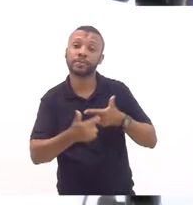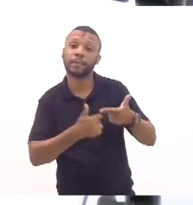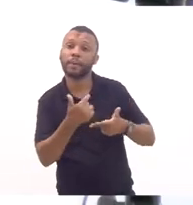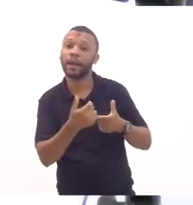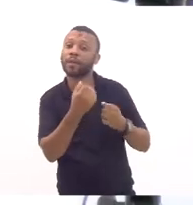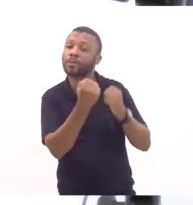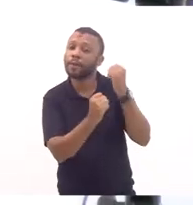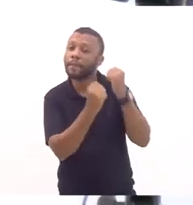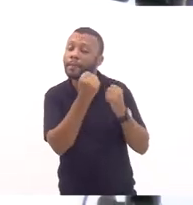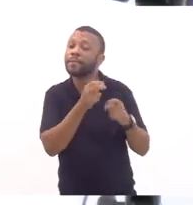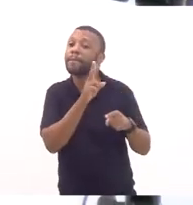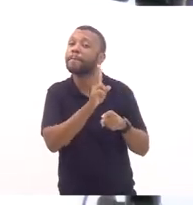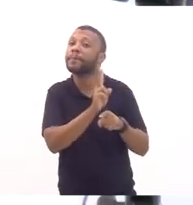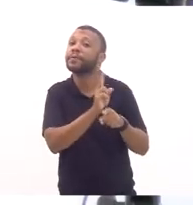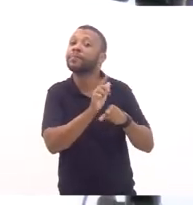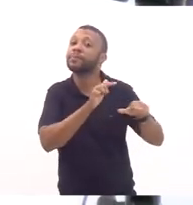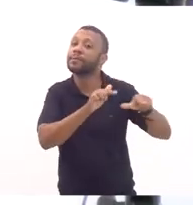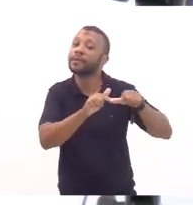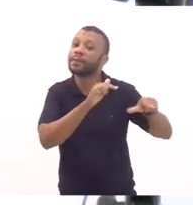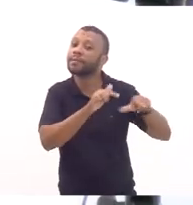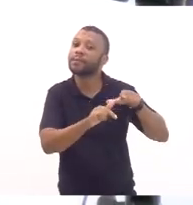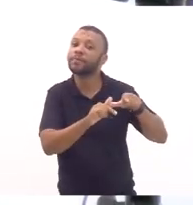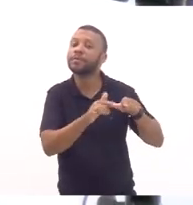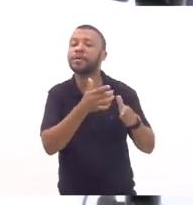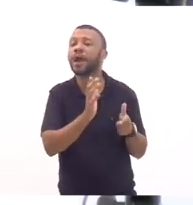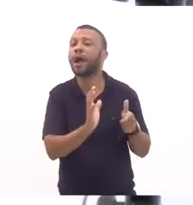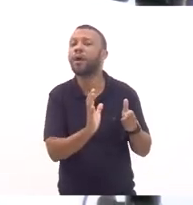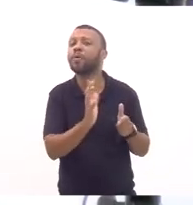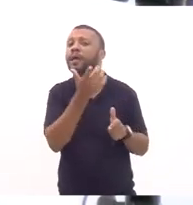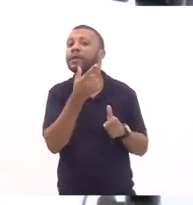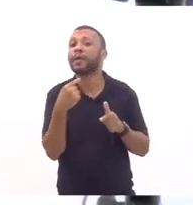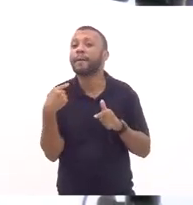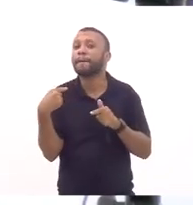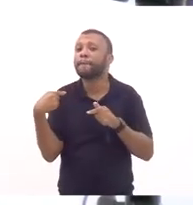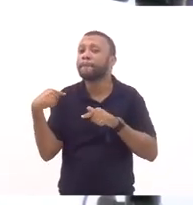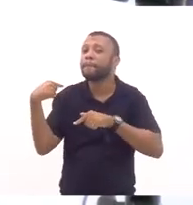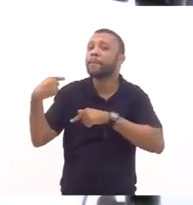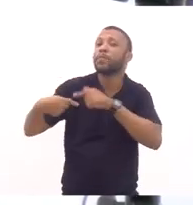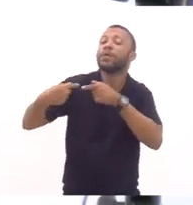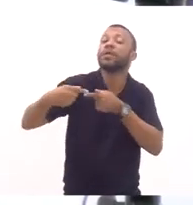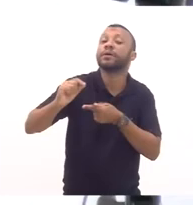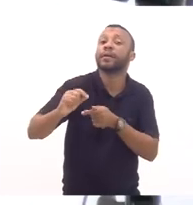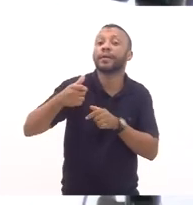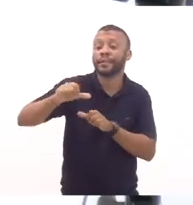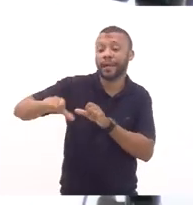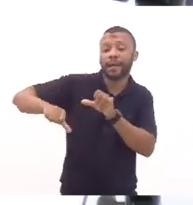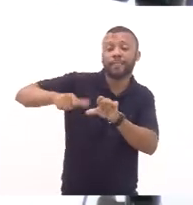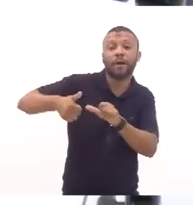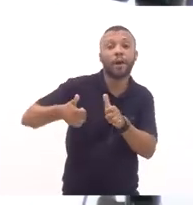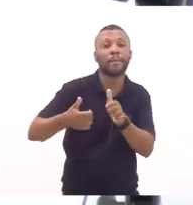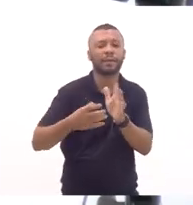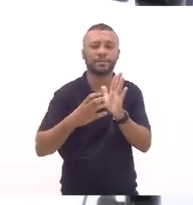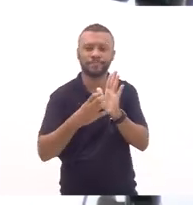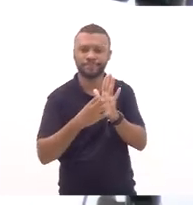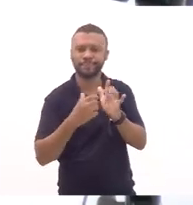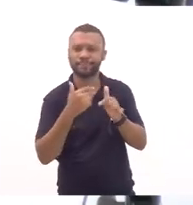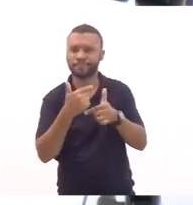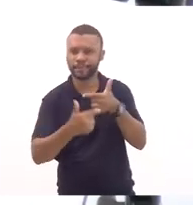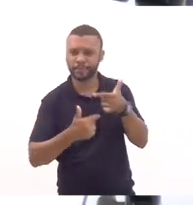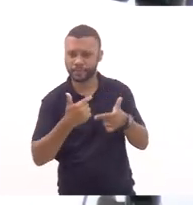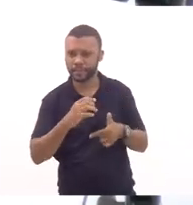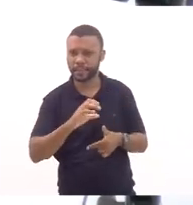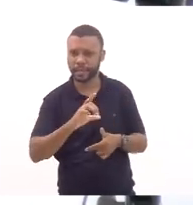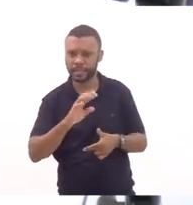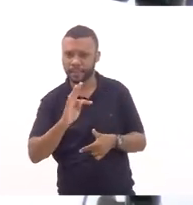de prestação de serviço, onde, por herança da reforma trabalhista, tem um contrato de trabalho, melhor